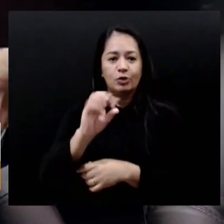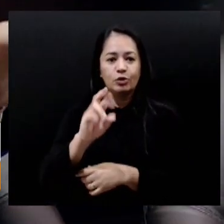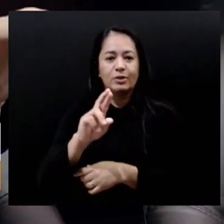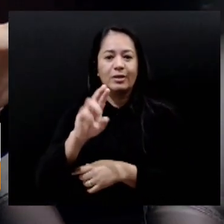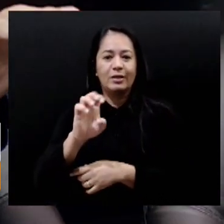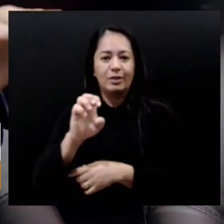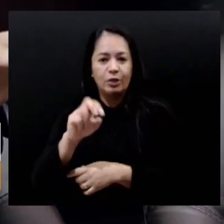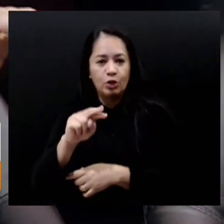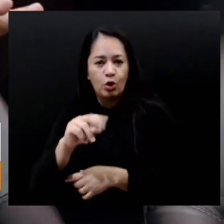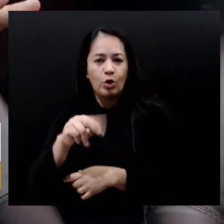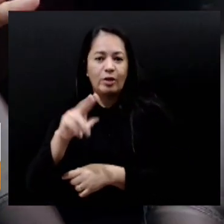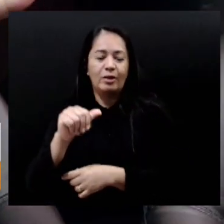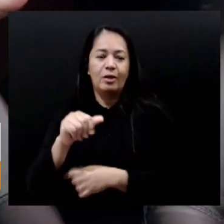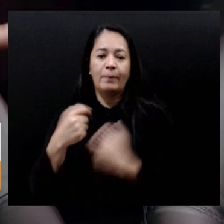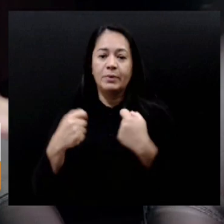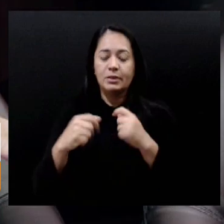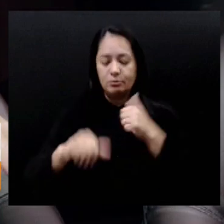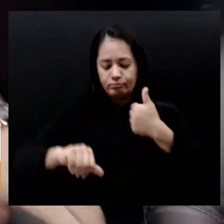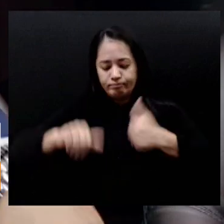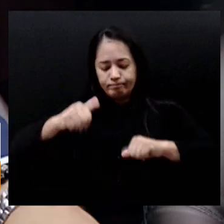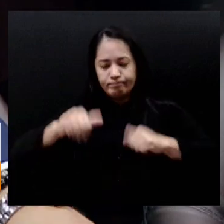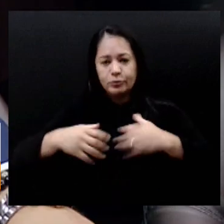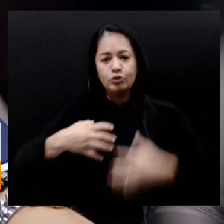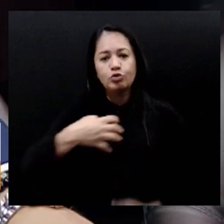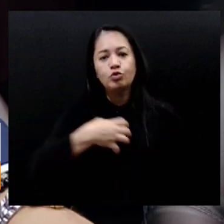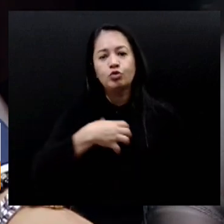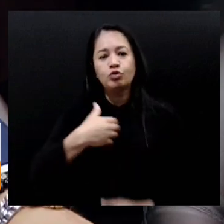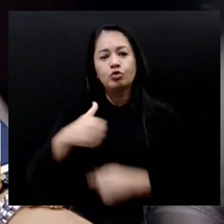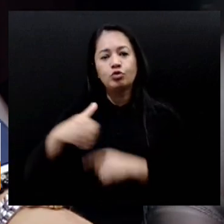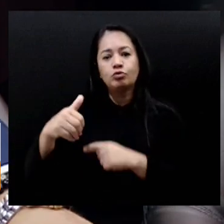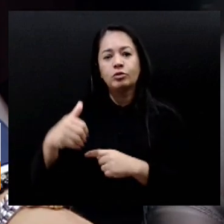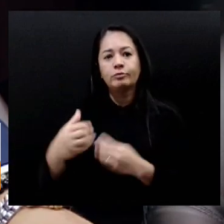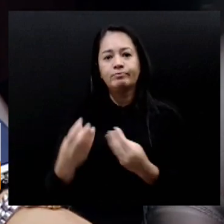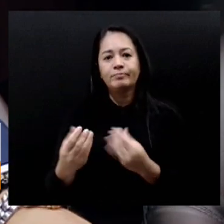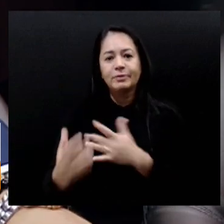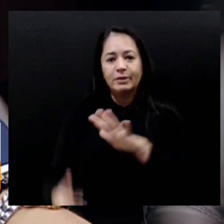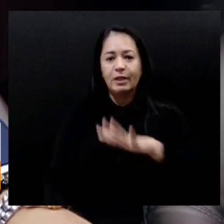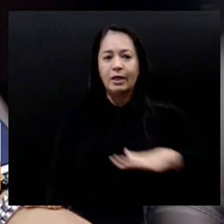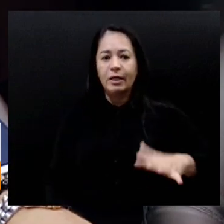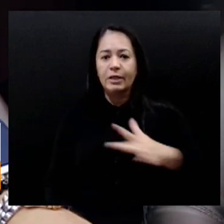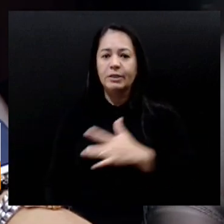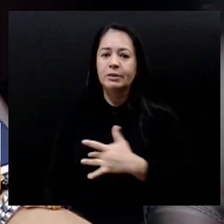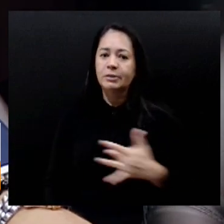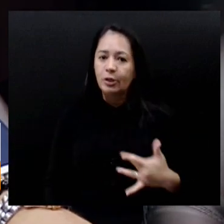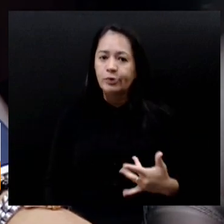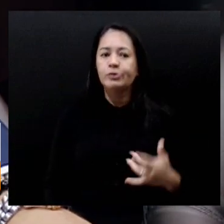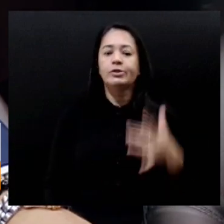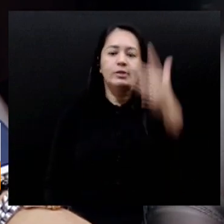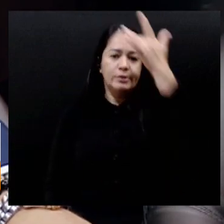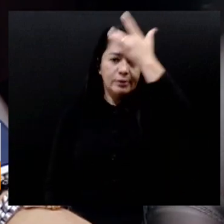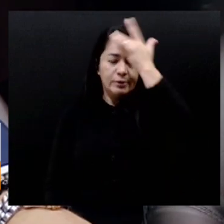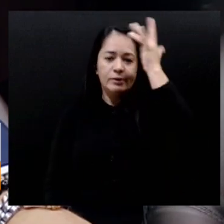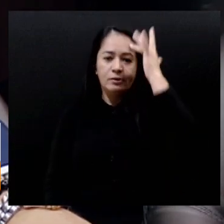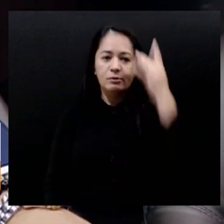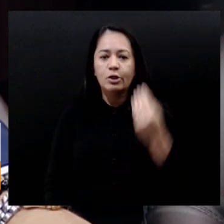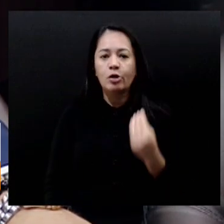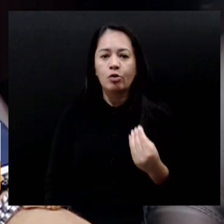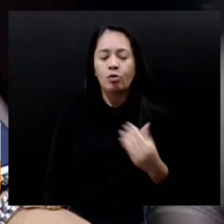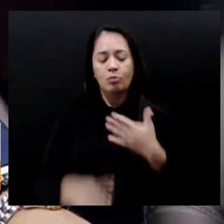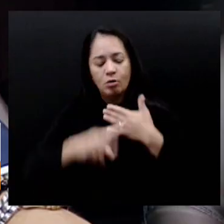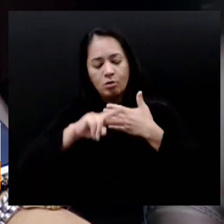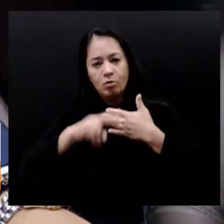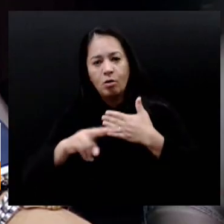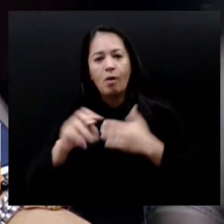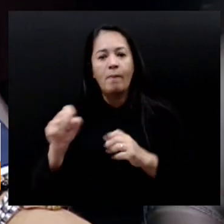se analisar de forma da saúde mental, e o quanto isso pode gerar uma consequência depois lá